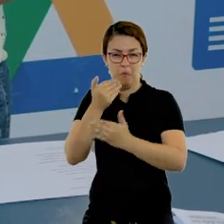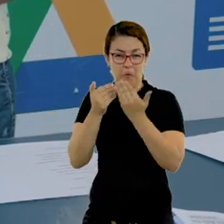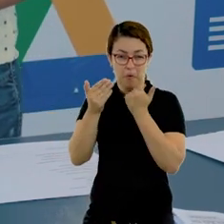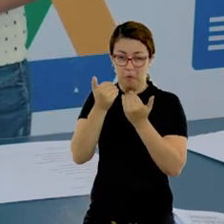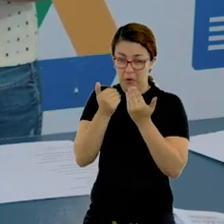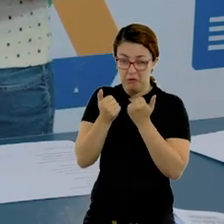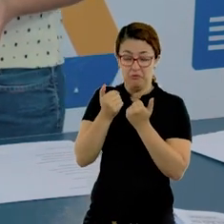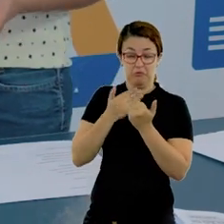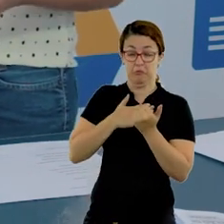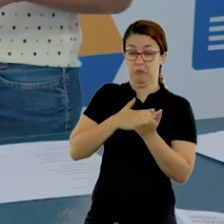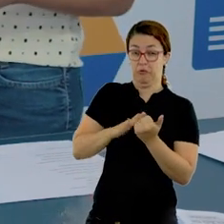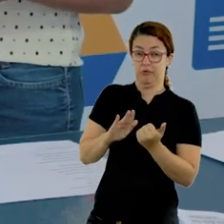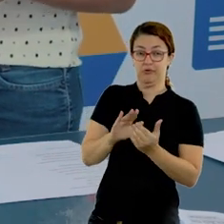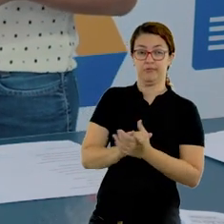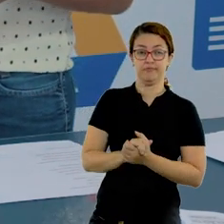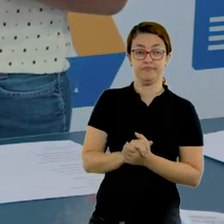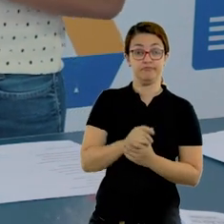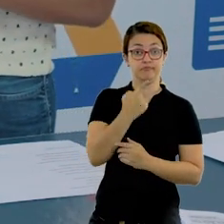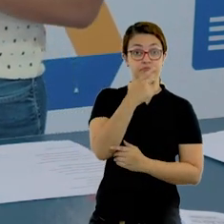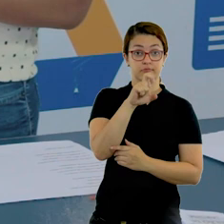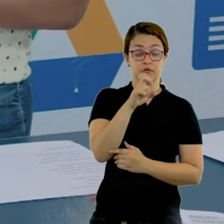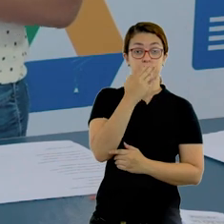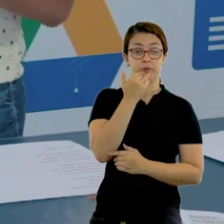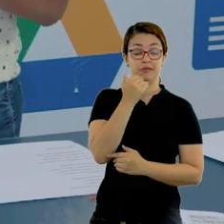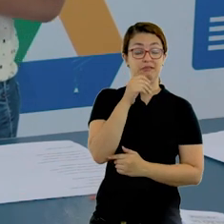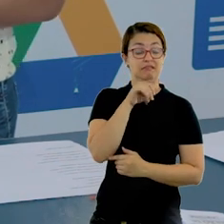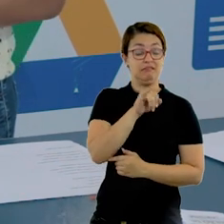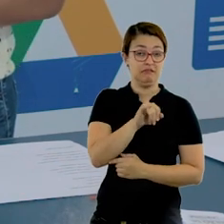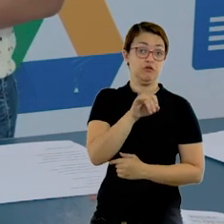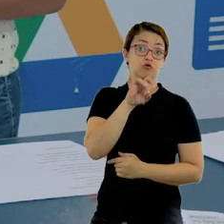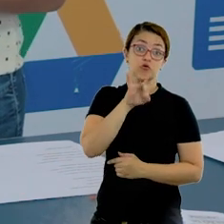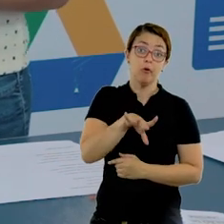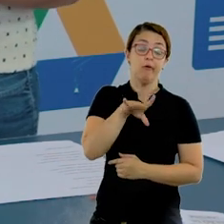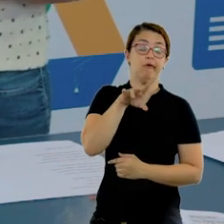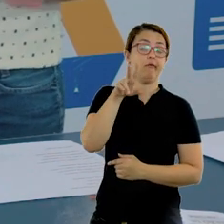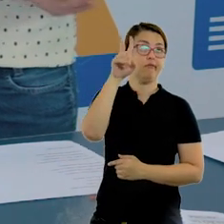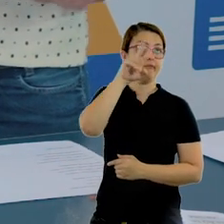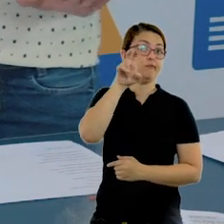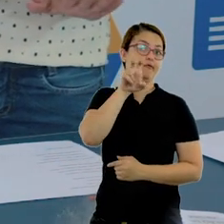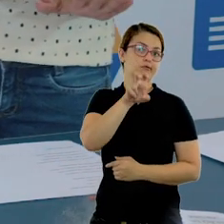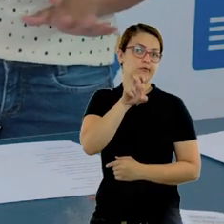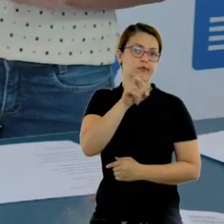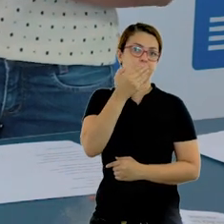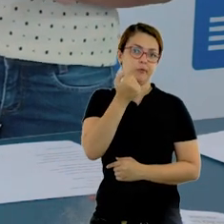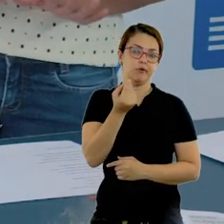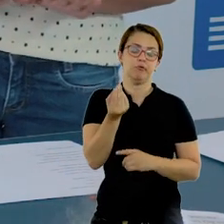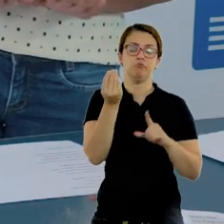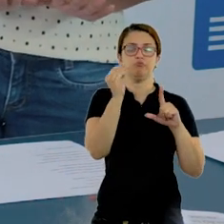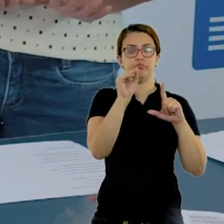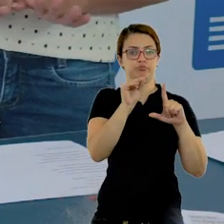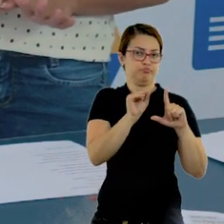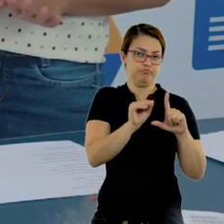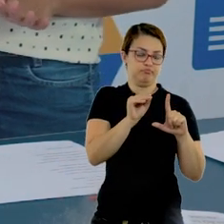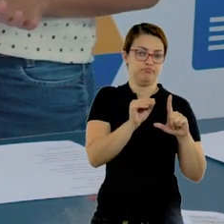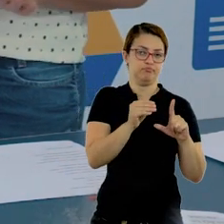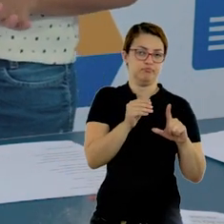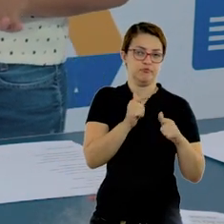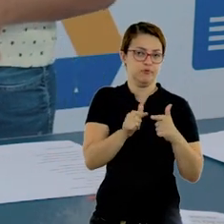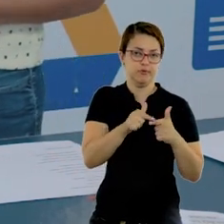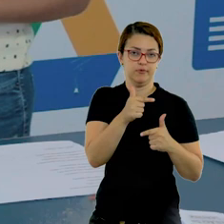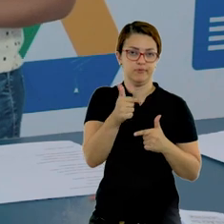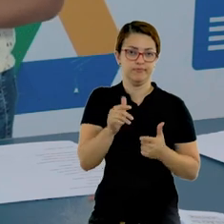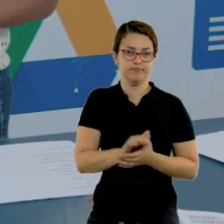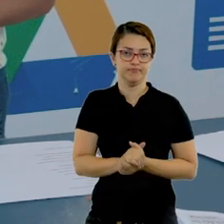você vai anotar aí, tá bom? Então, aqui na atividade tá pedindo 15 alimentos, mas se você lembrar aí de 5 alimentos, já tá bom pra você poder estar anotando,